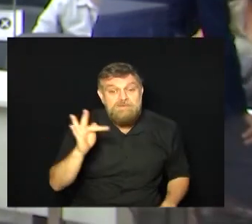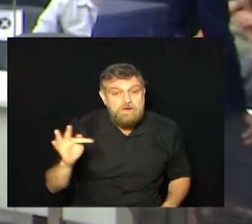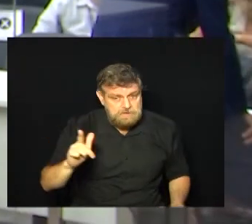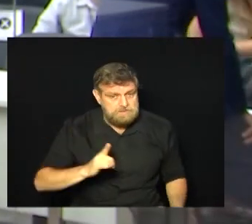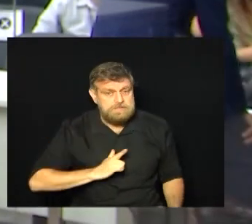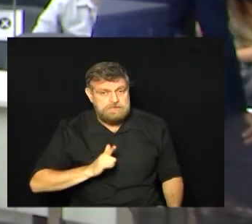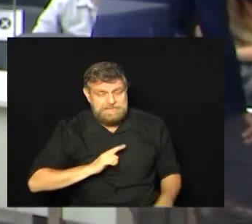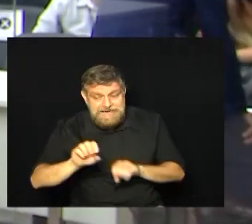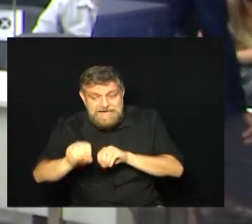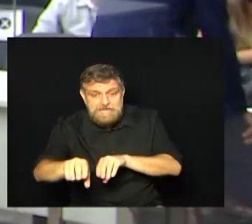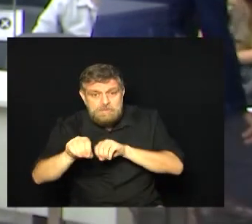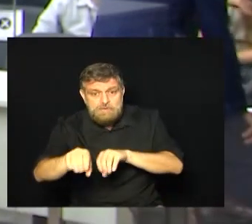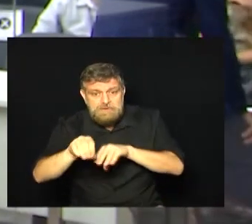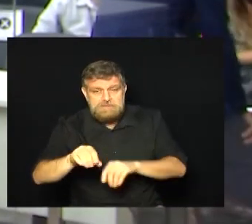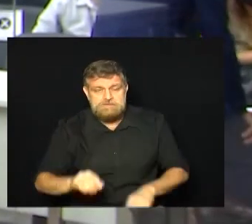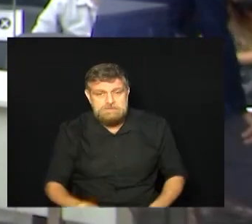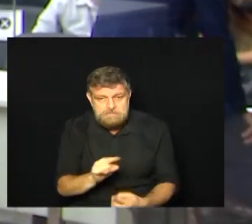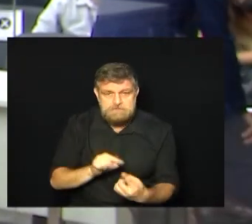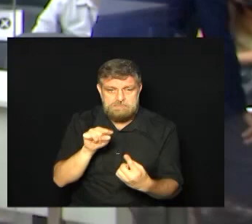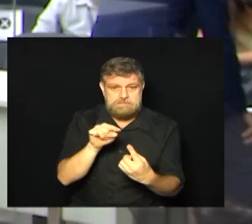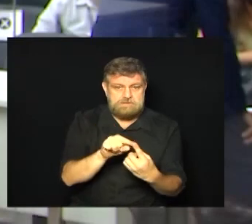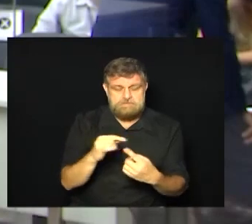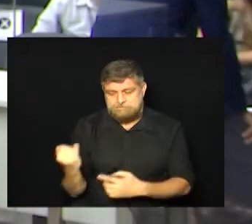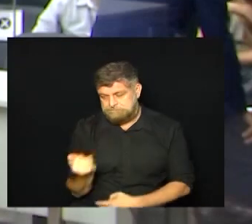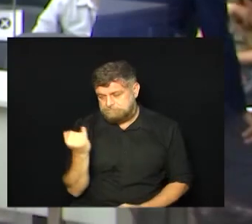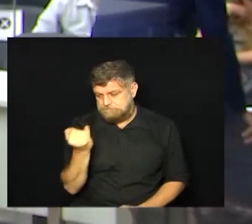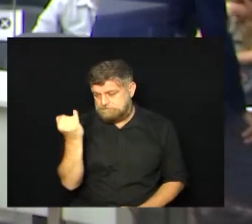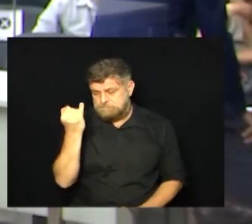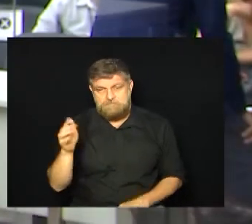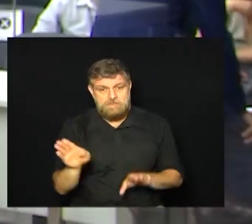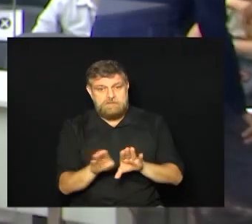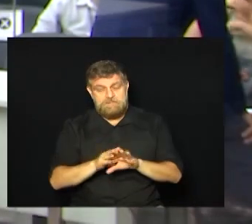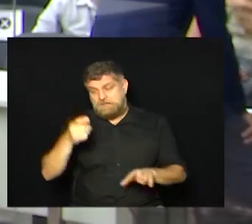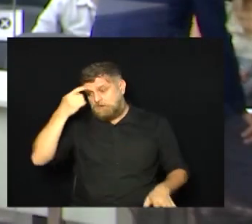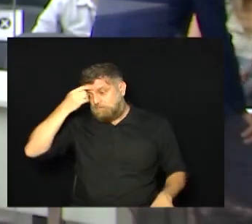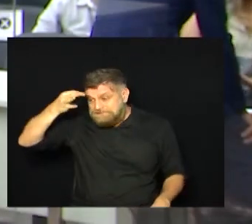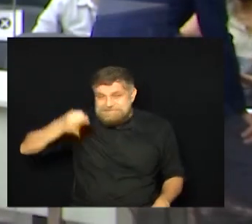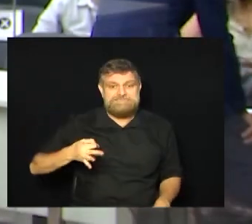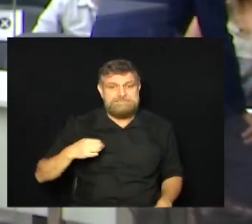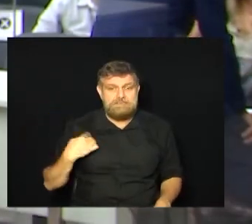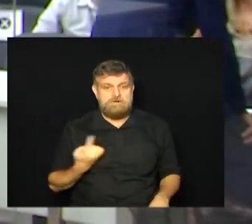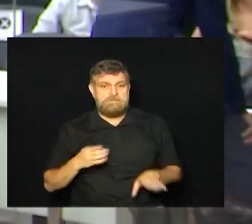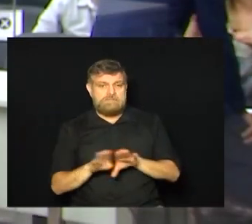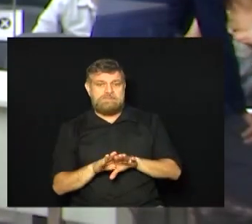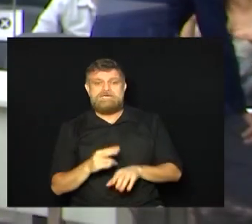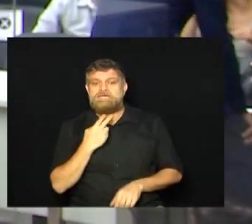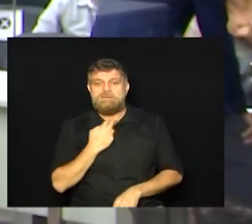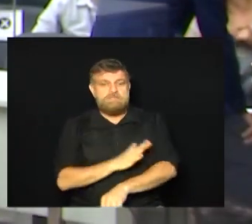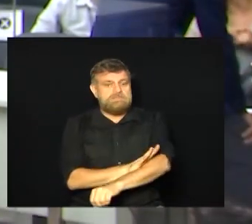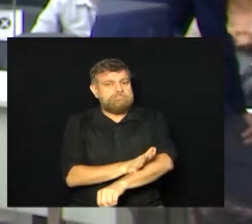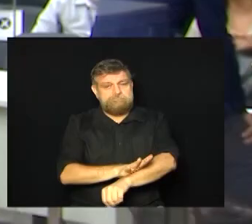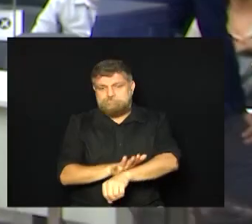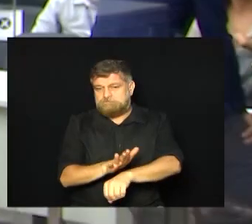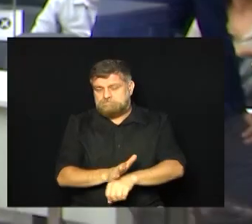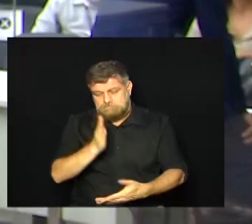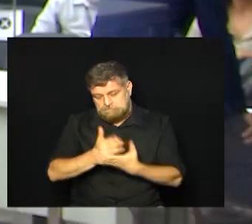eu acho que a educação, nesse sentido, ele é muito importante, e a questão da conscientização também, eu acho que não pode existir, isso